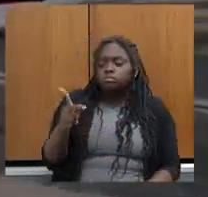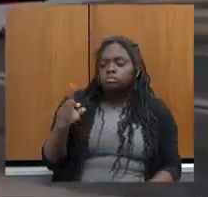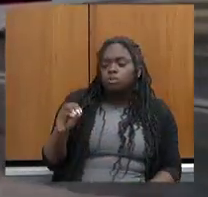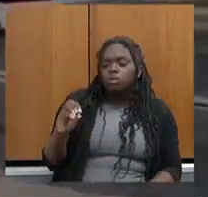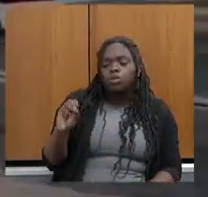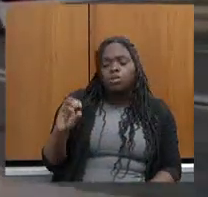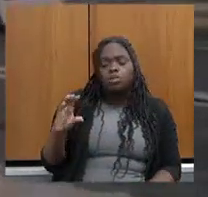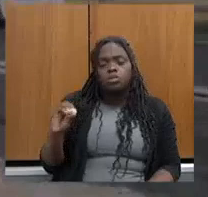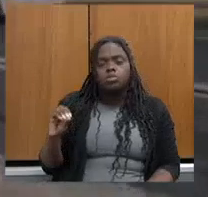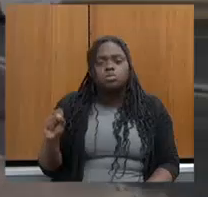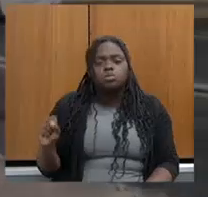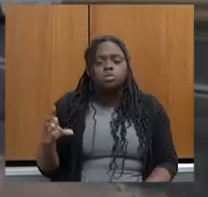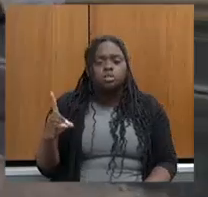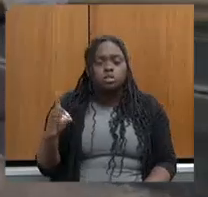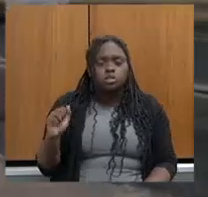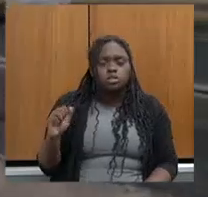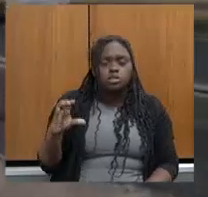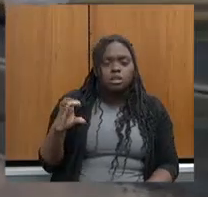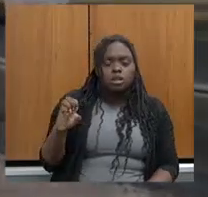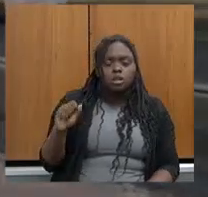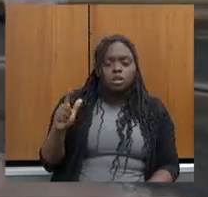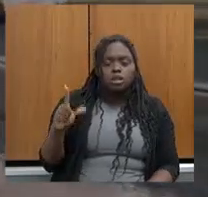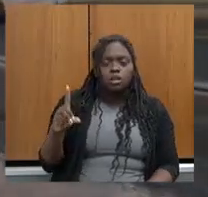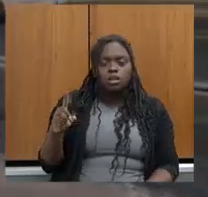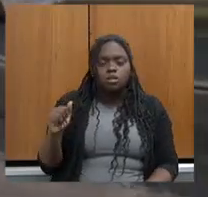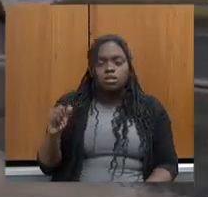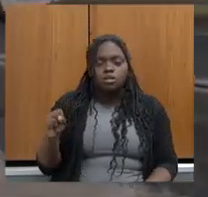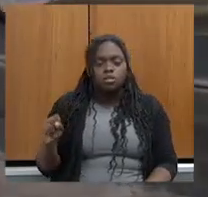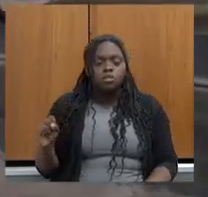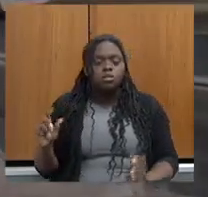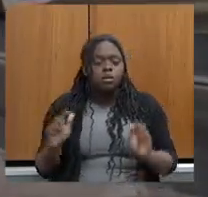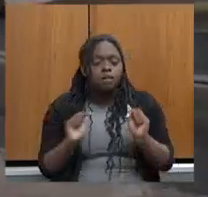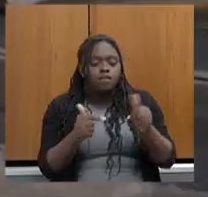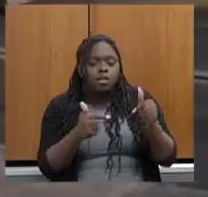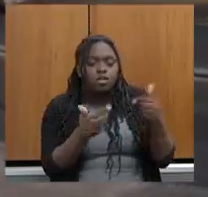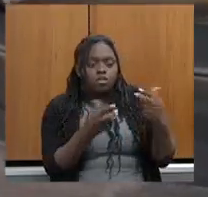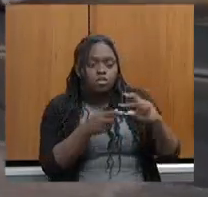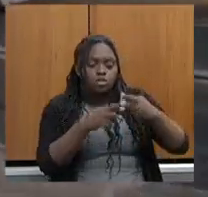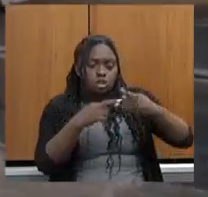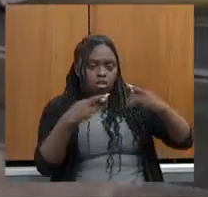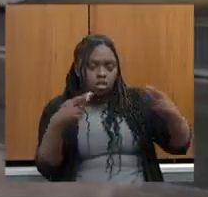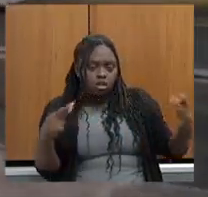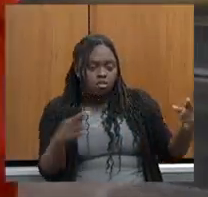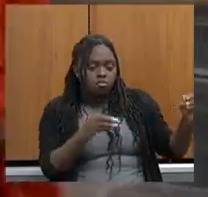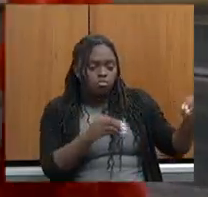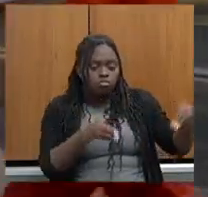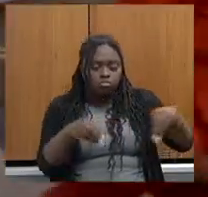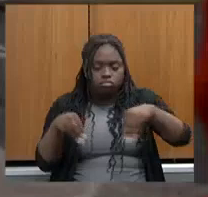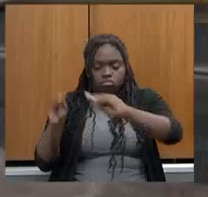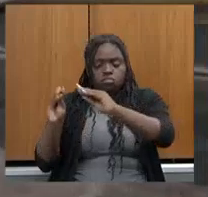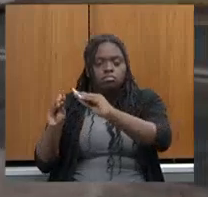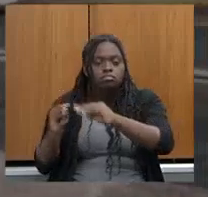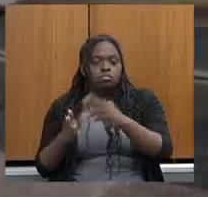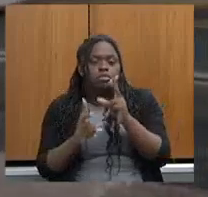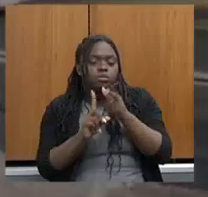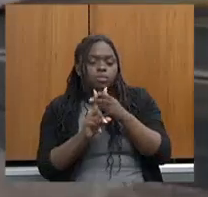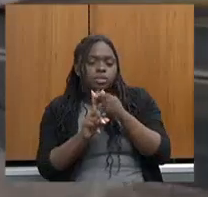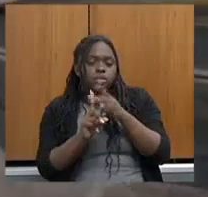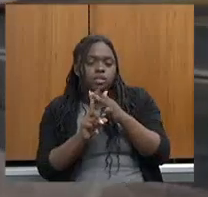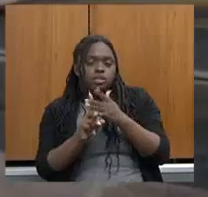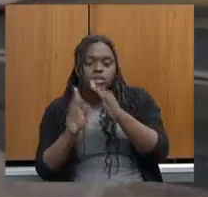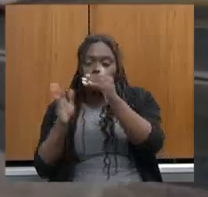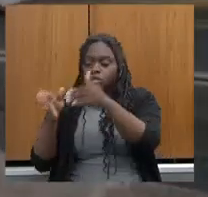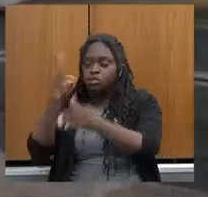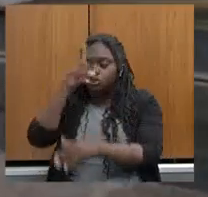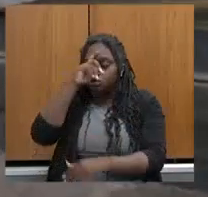comum de acontecer aqui então é feito o material genética e nós deslocamos até essa cidade e levamos esse paciente até o hospital